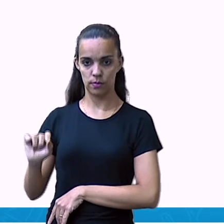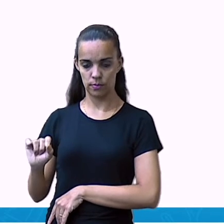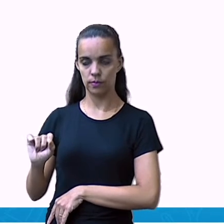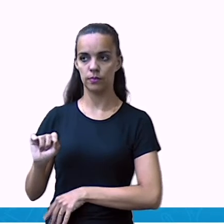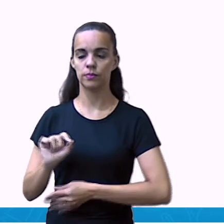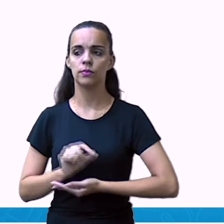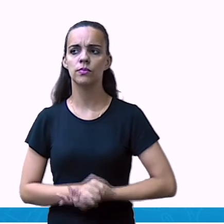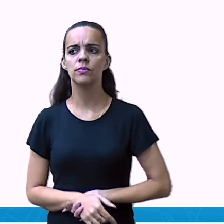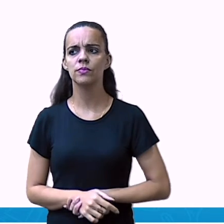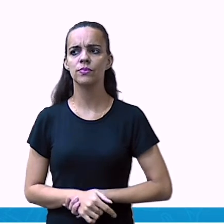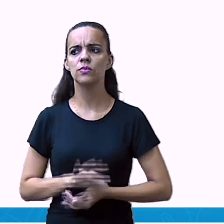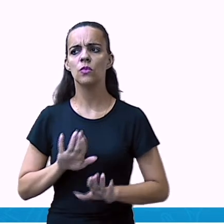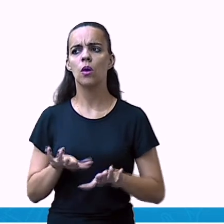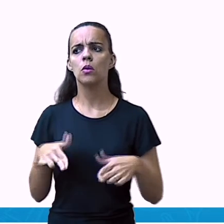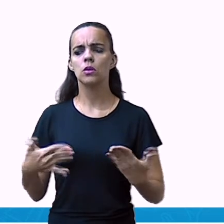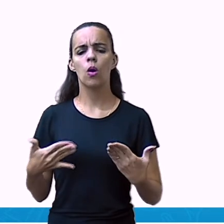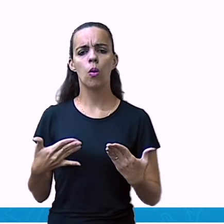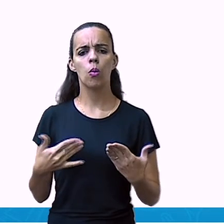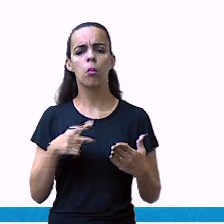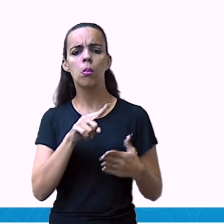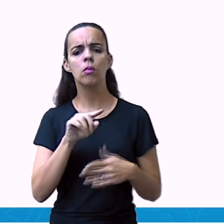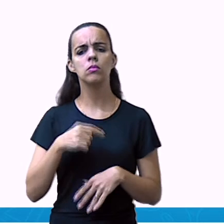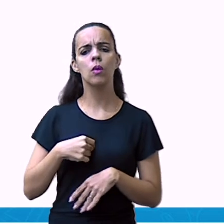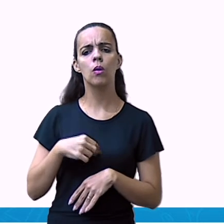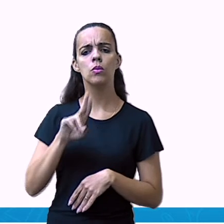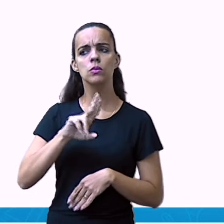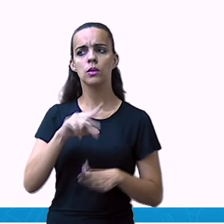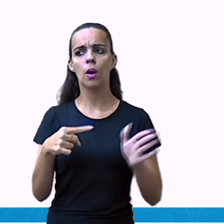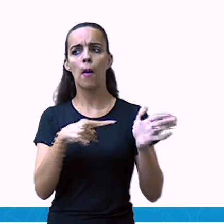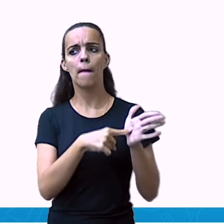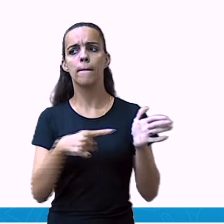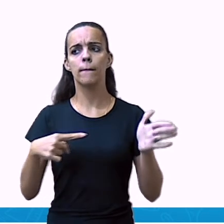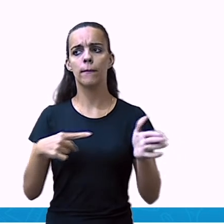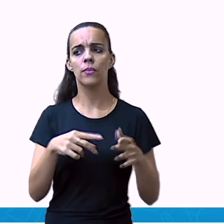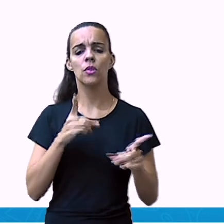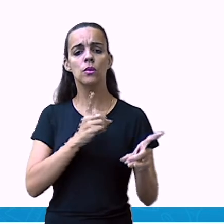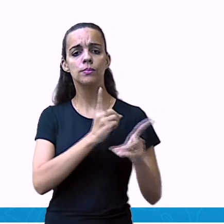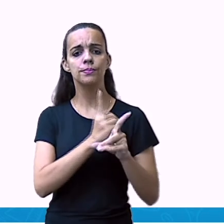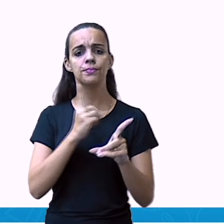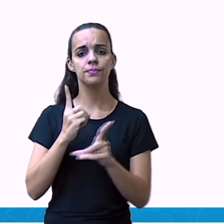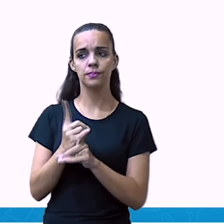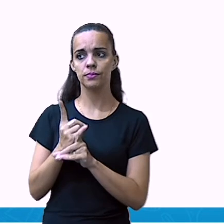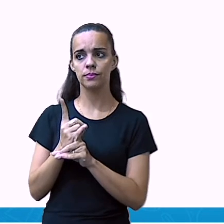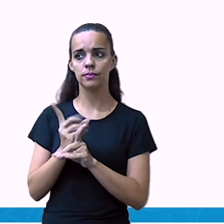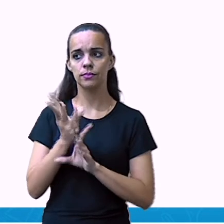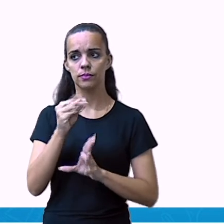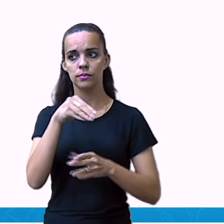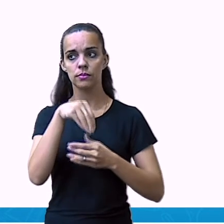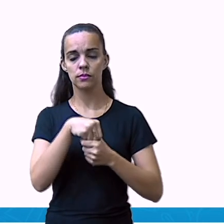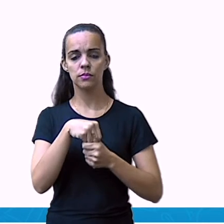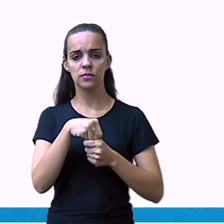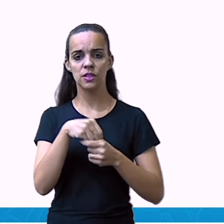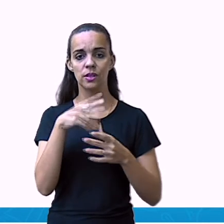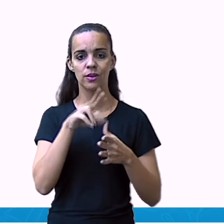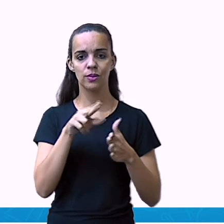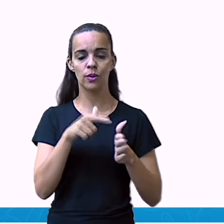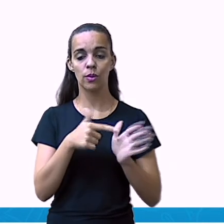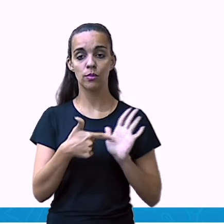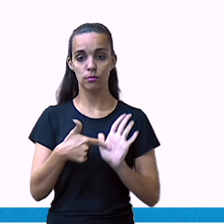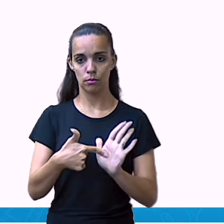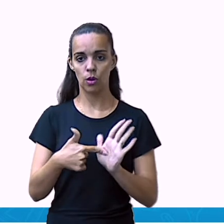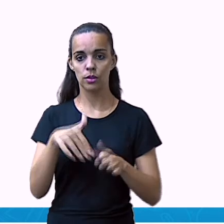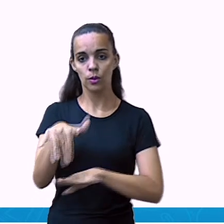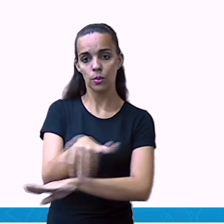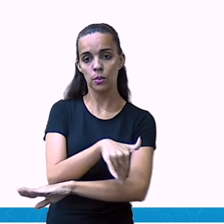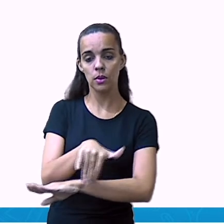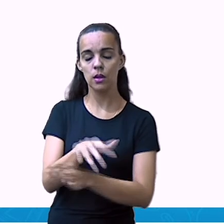35059-270. Qual a pontuação podemos encontrar no endereço da carta? Olha